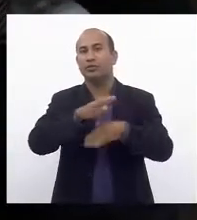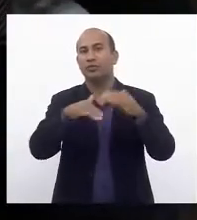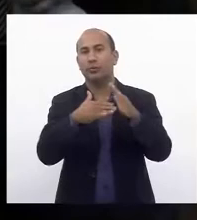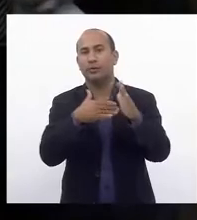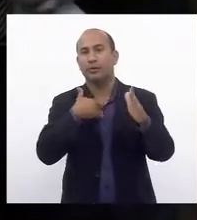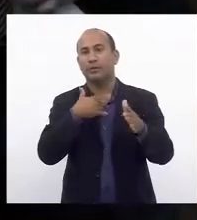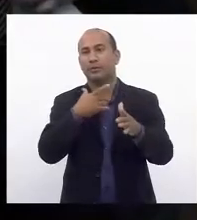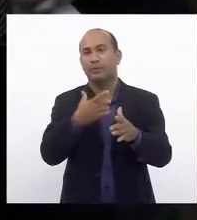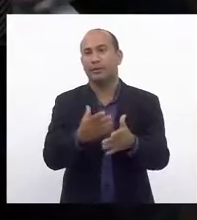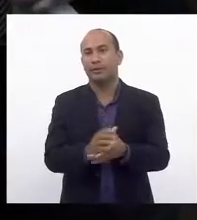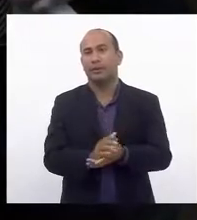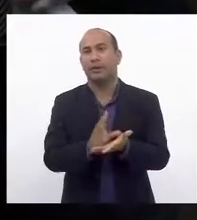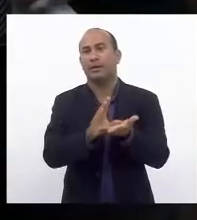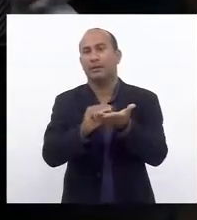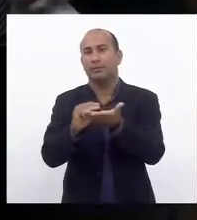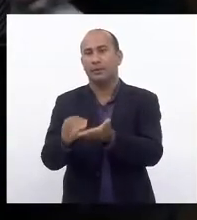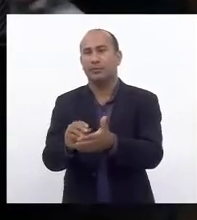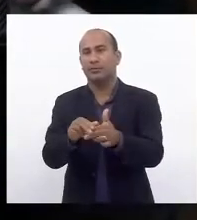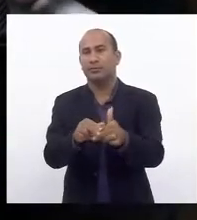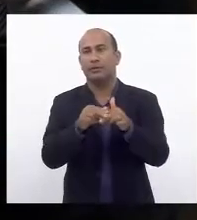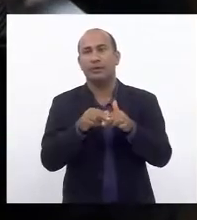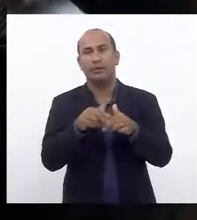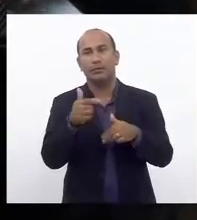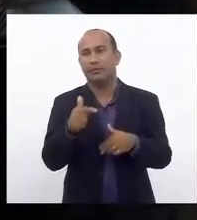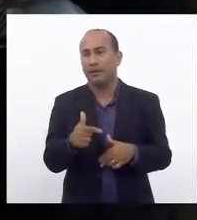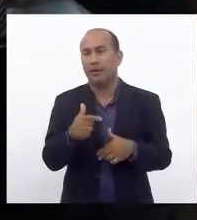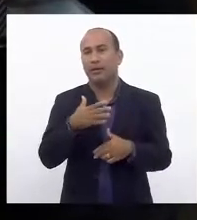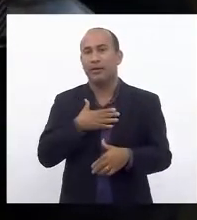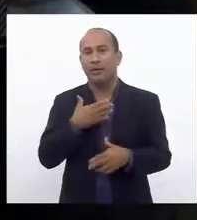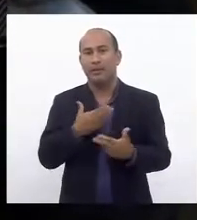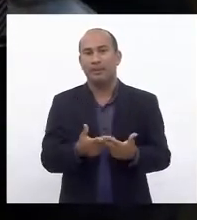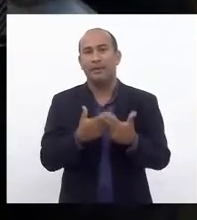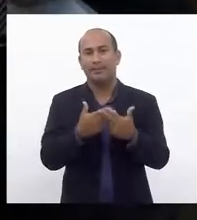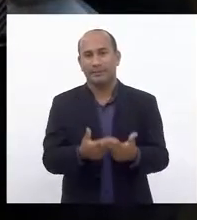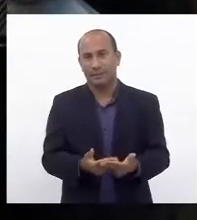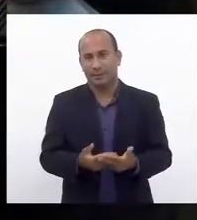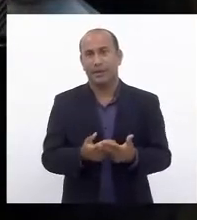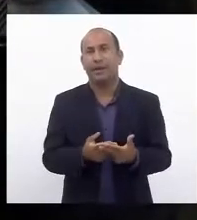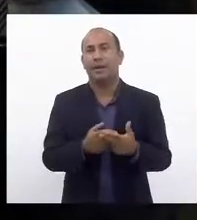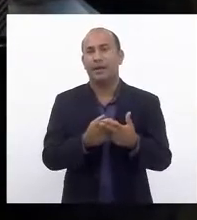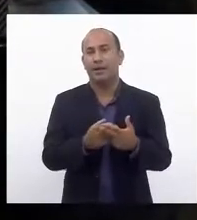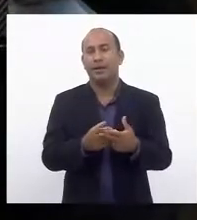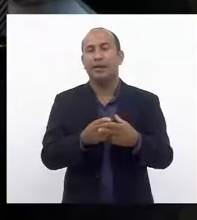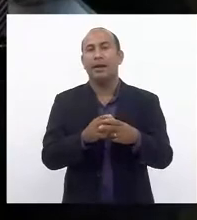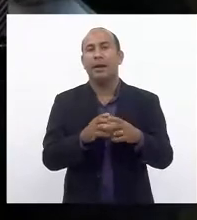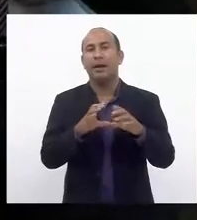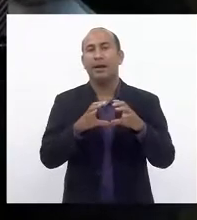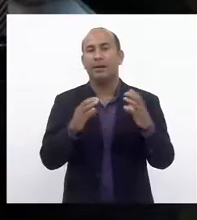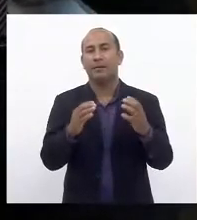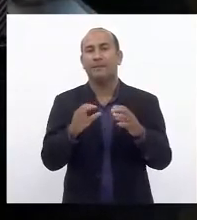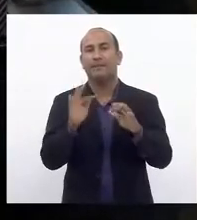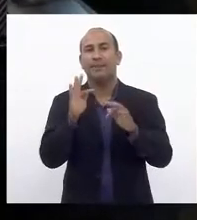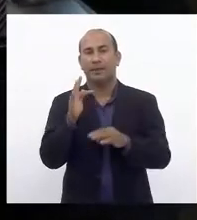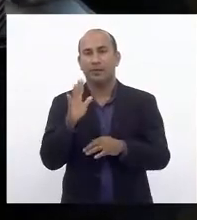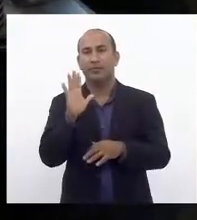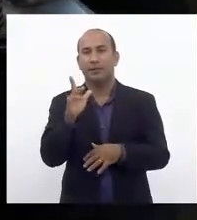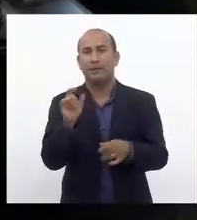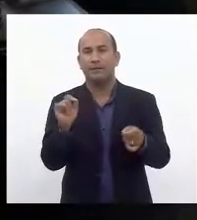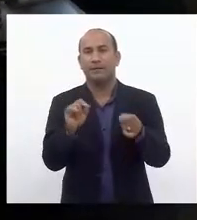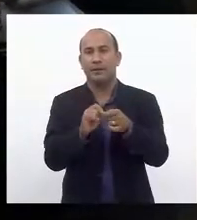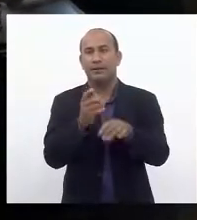emendas, porque não tenho eu mais sapiência do que a Câmara Federal, que já regulamentou a matéria. Muito